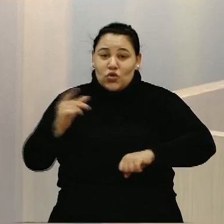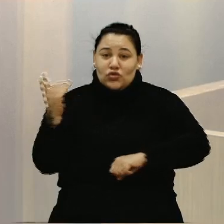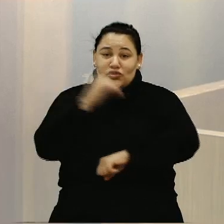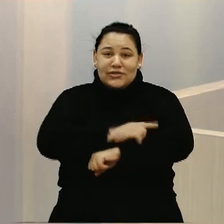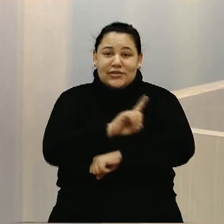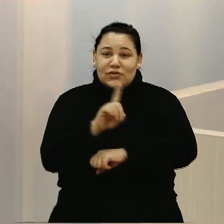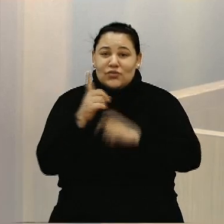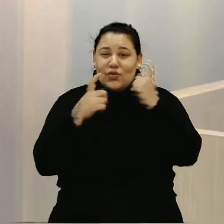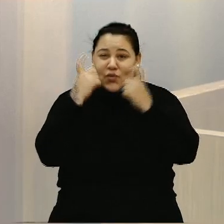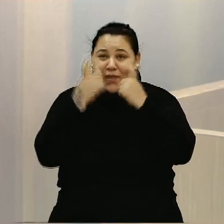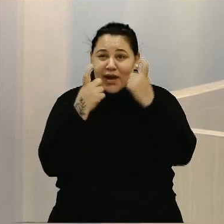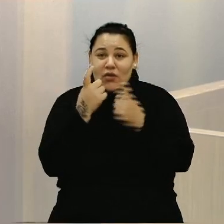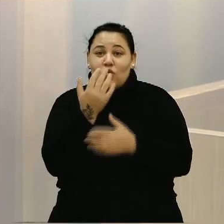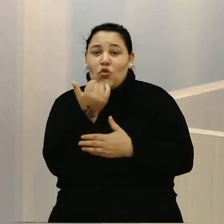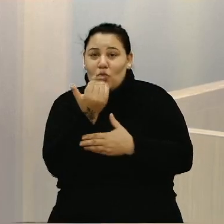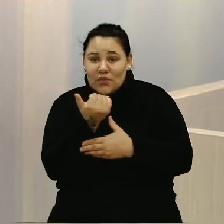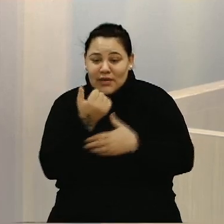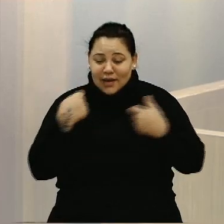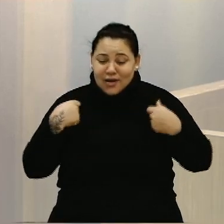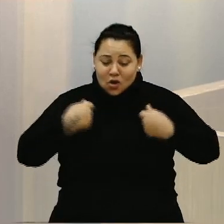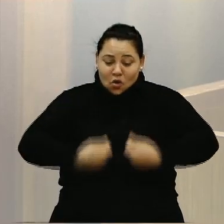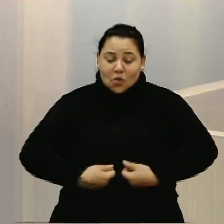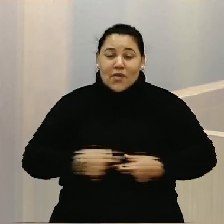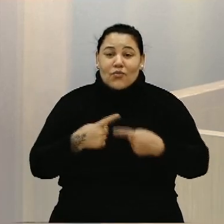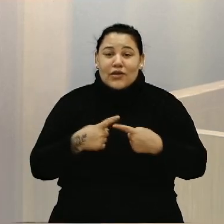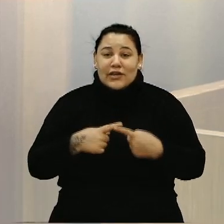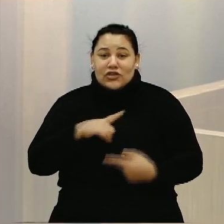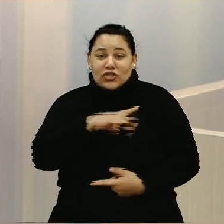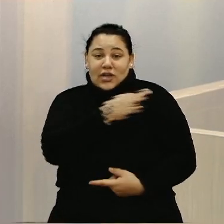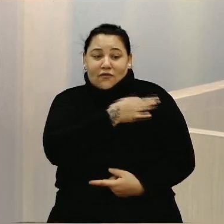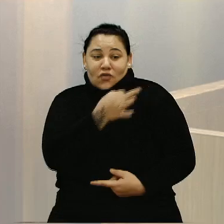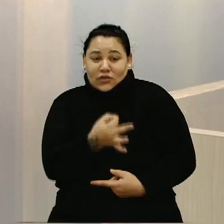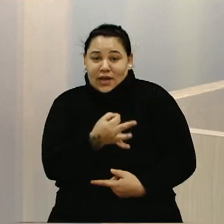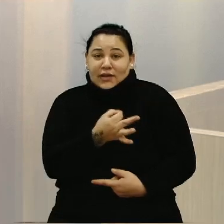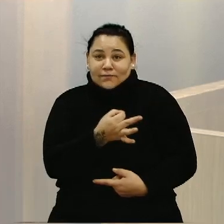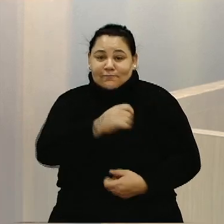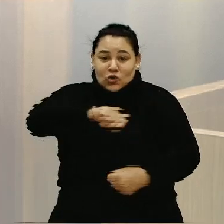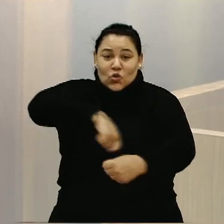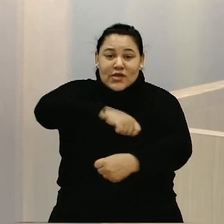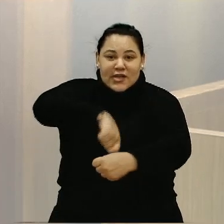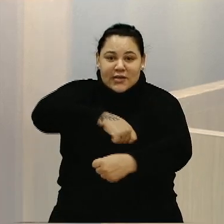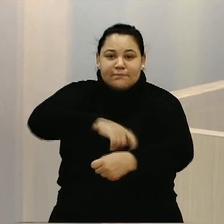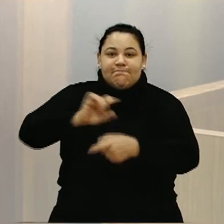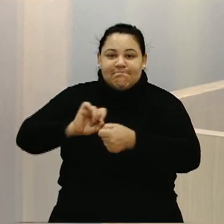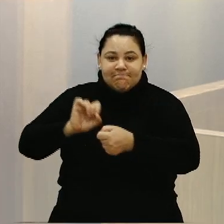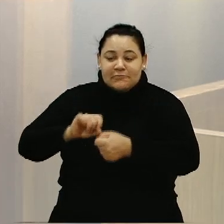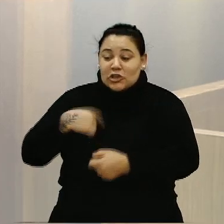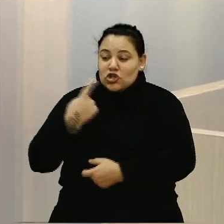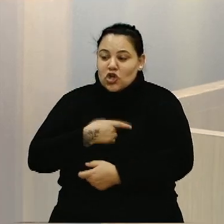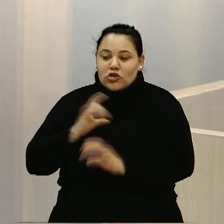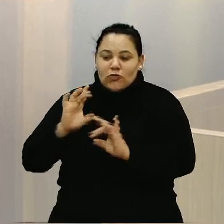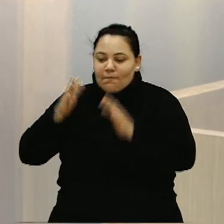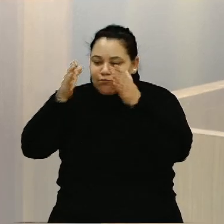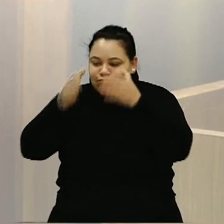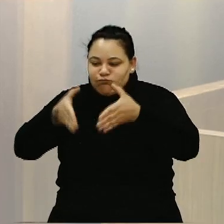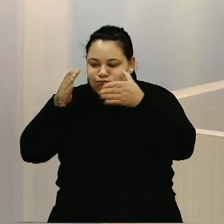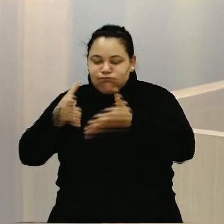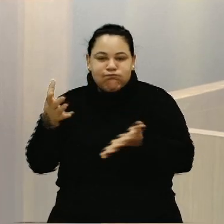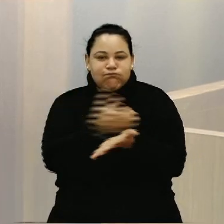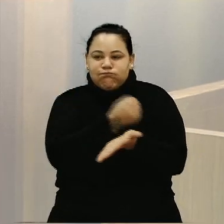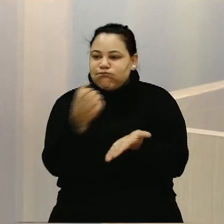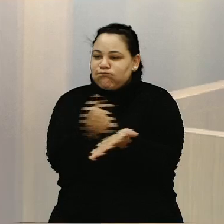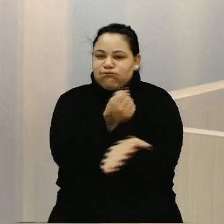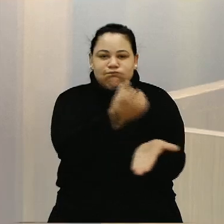com alimentação, com farda, porque tinham voluntários cozinhando em quartel para que a nossa tropa pudesse se preocupar única e